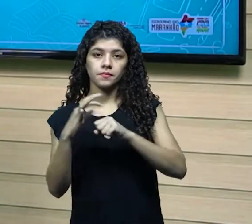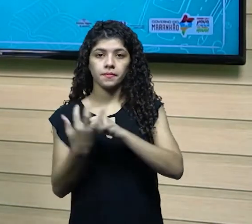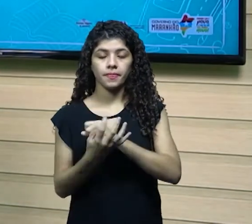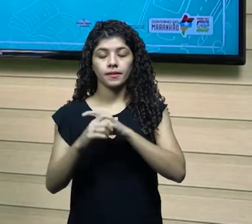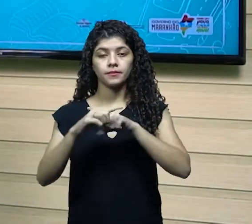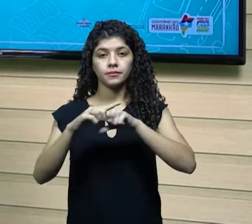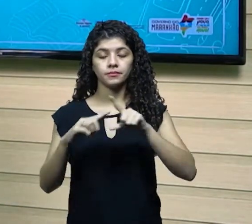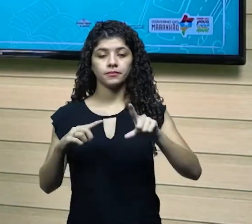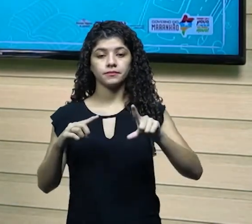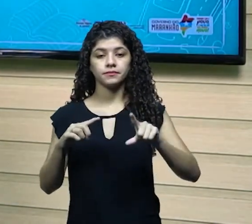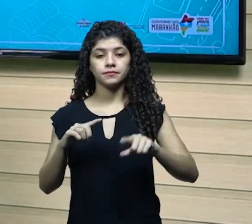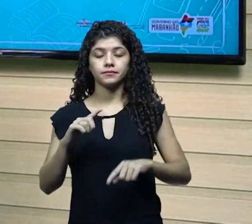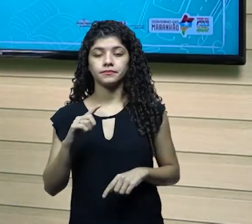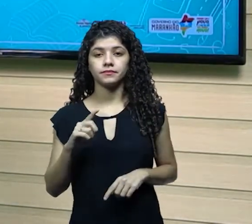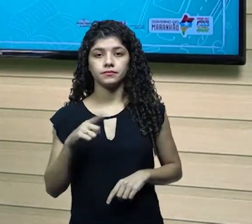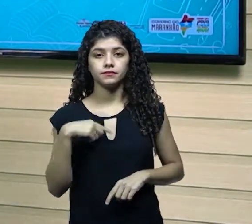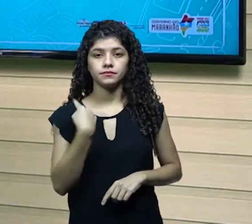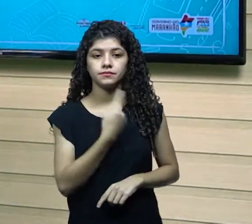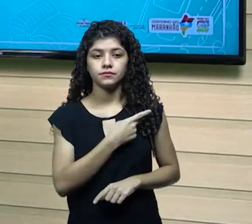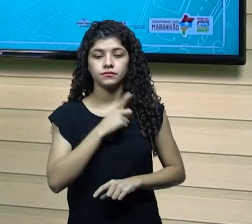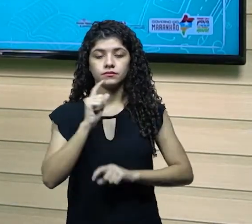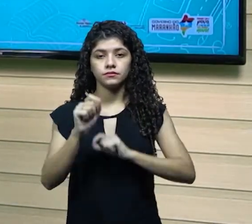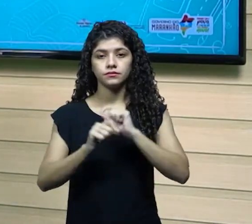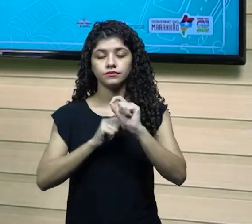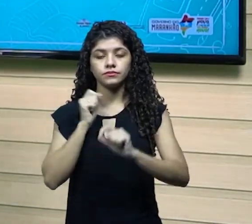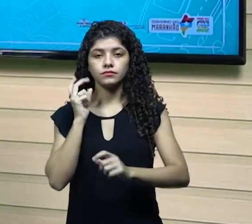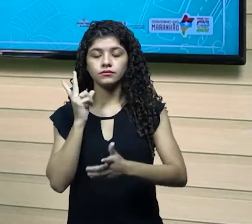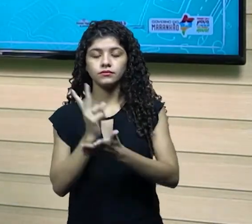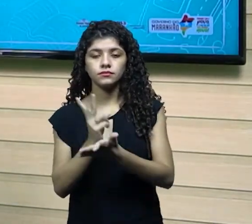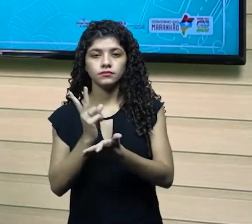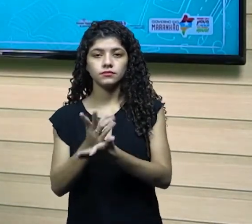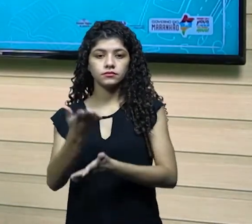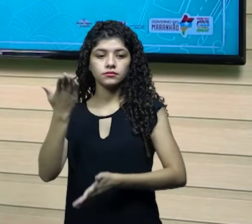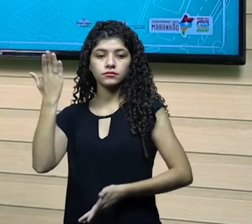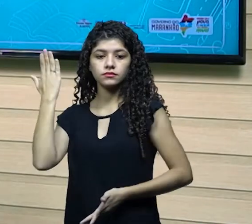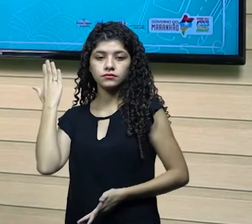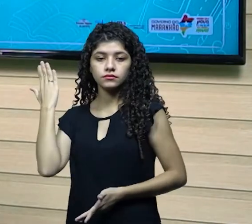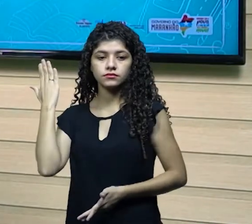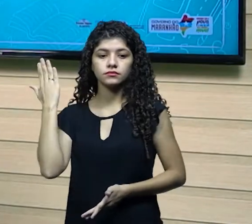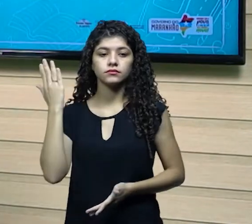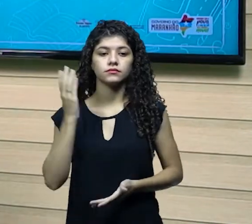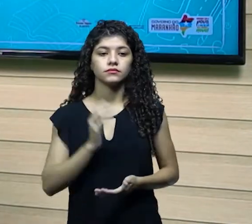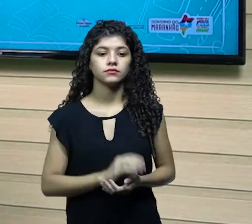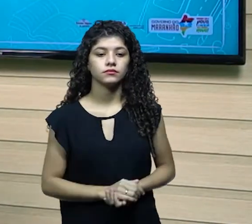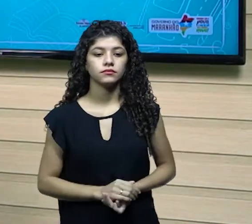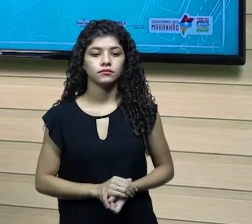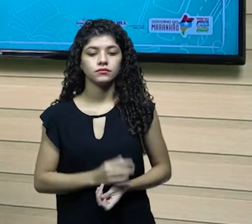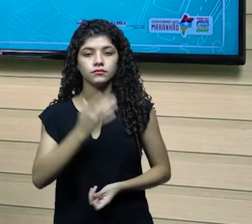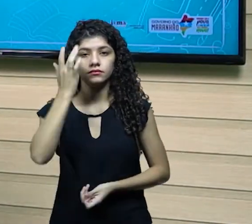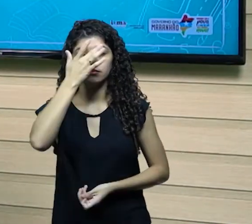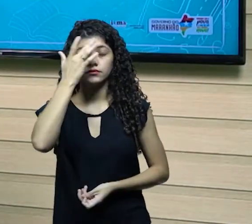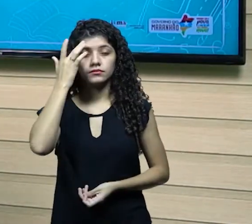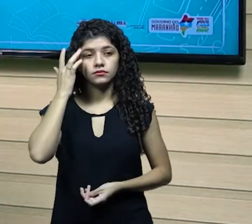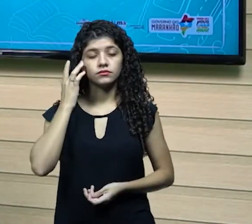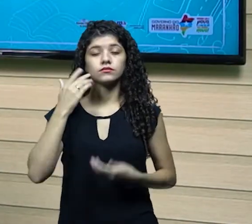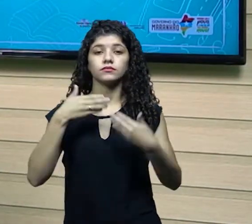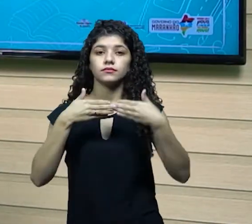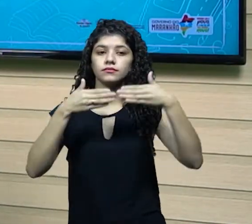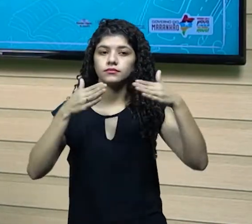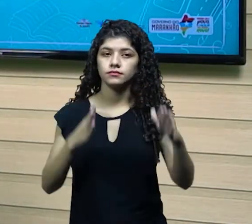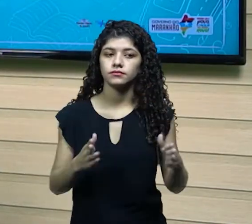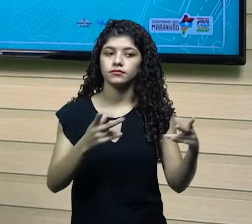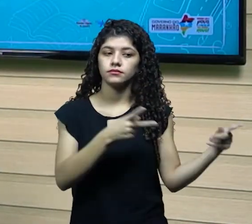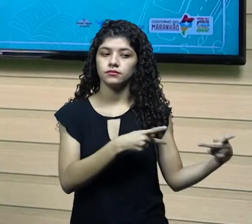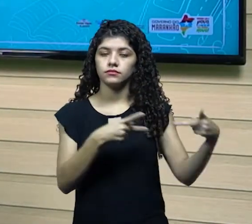trabalhar muito roupa errado por conta da cor vídeo né mas a gente essa caixa no Open